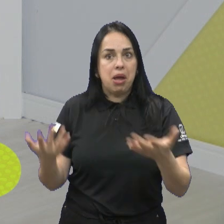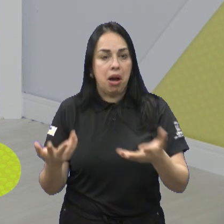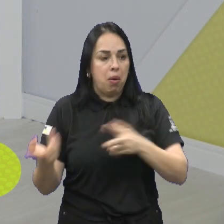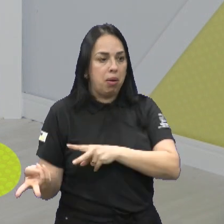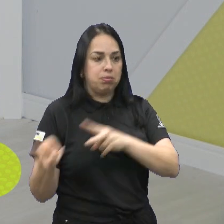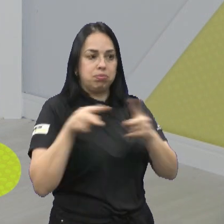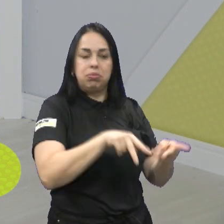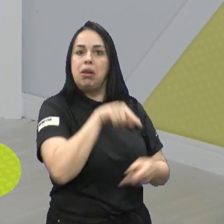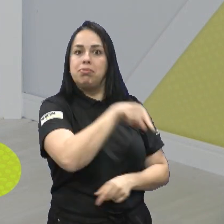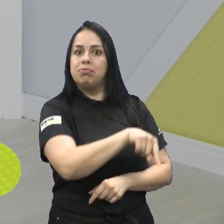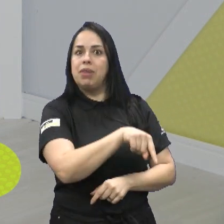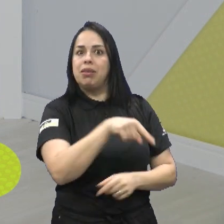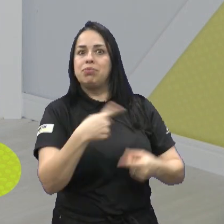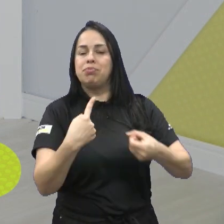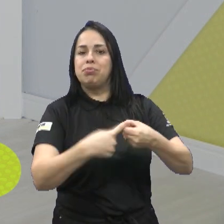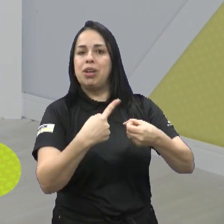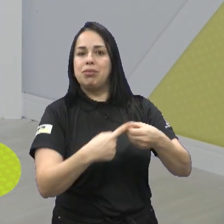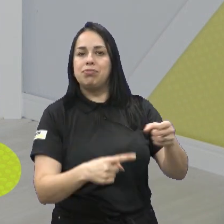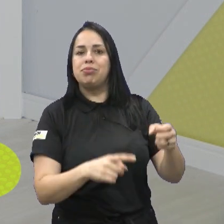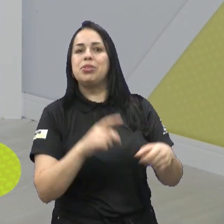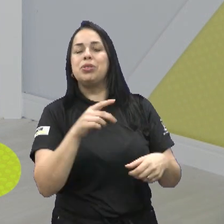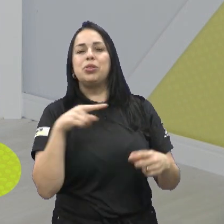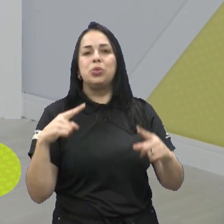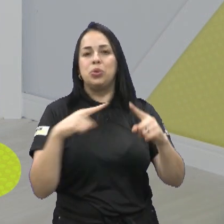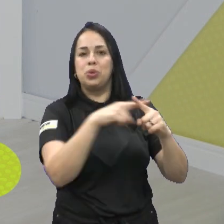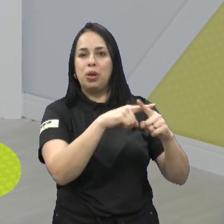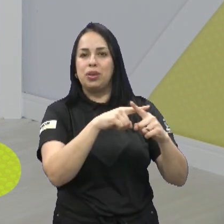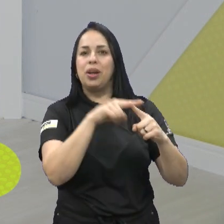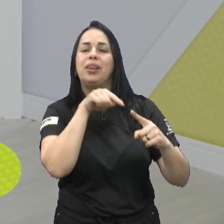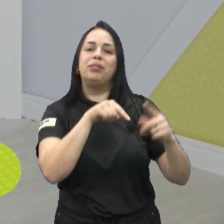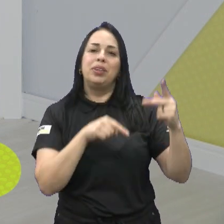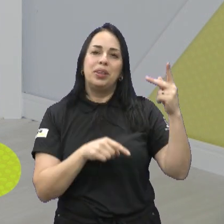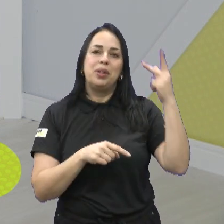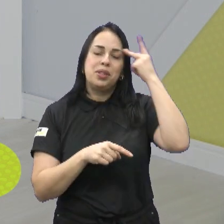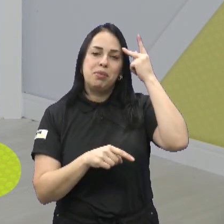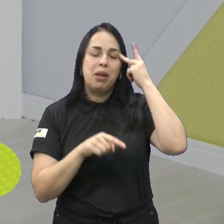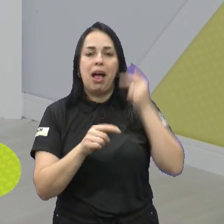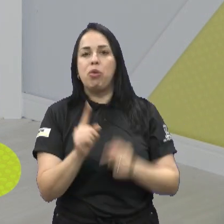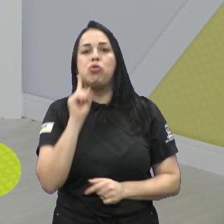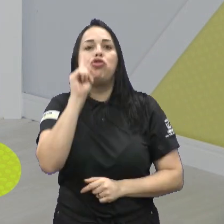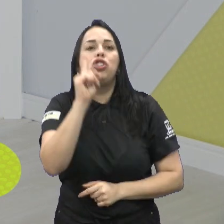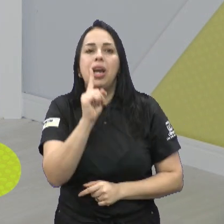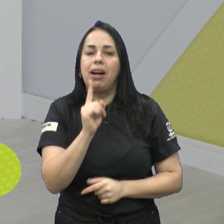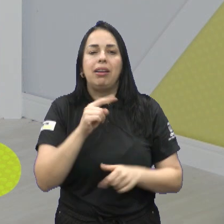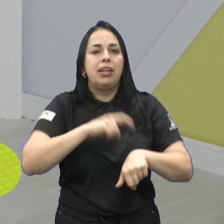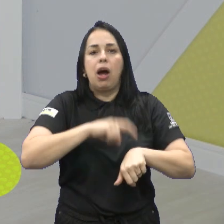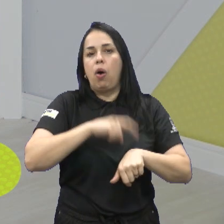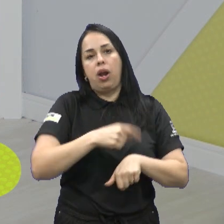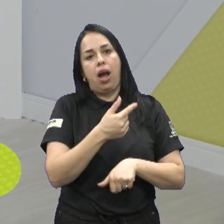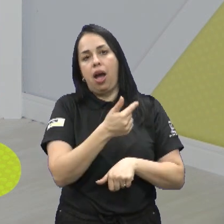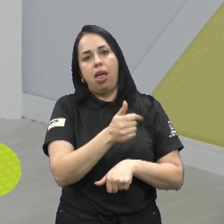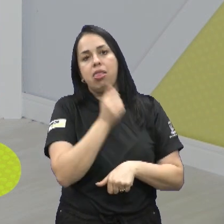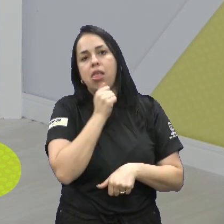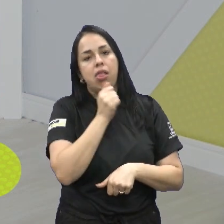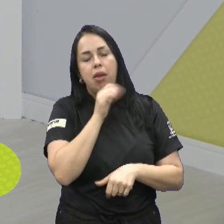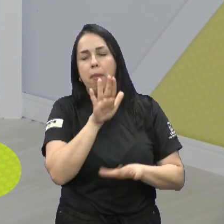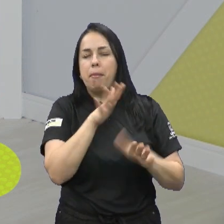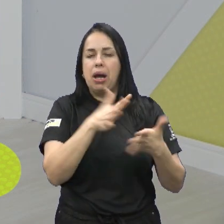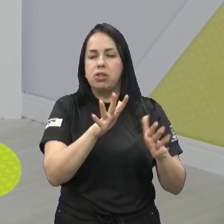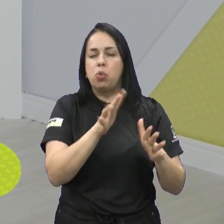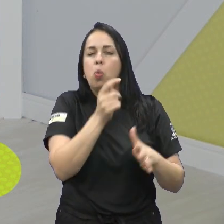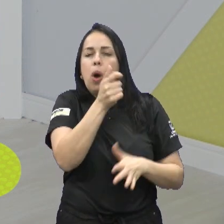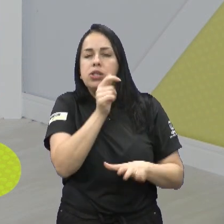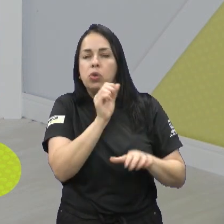hepta dos Jogos Abertos, que ainda não tem local definido e nem data definida, mas é sempre no segundo semestre, finalzinho do ano. Por